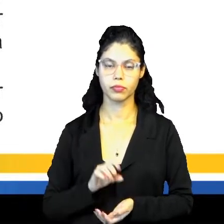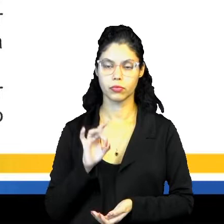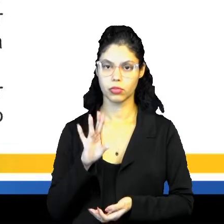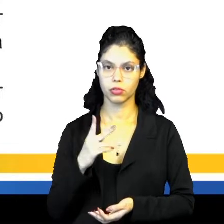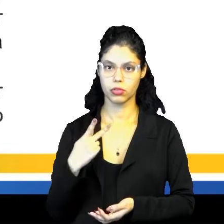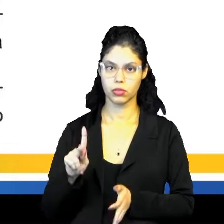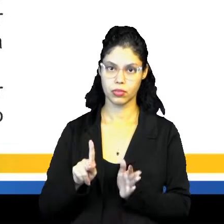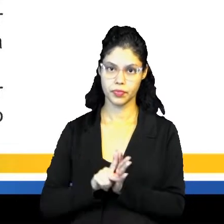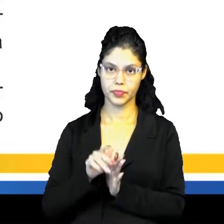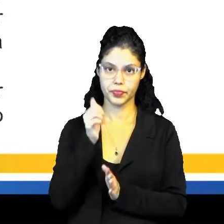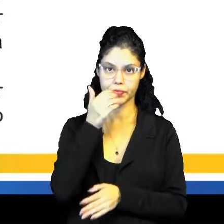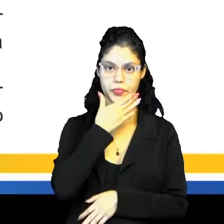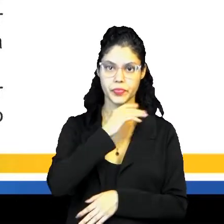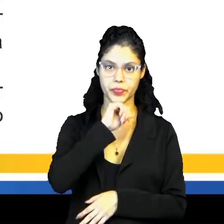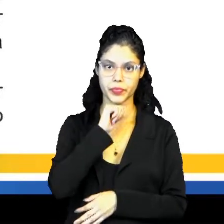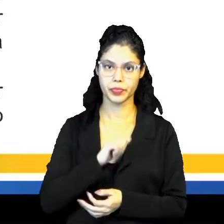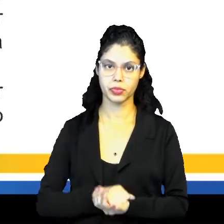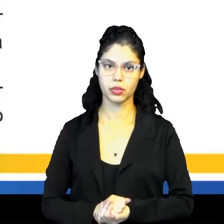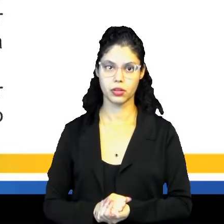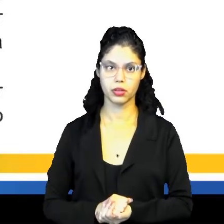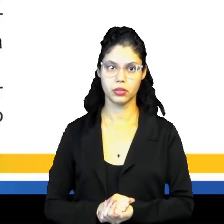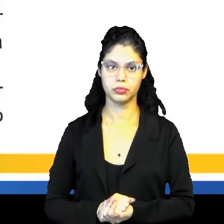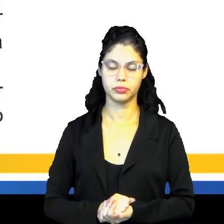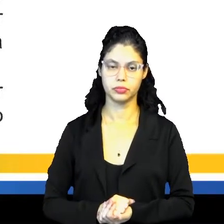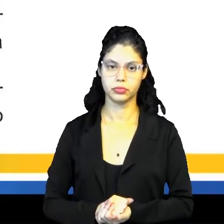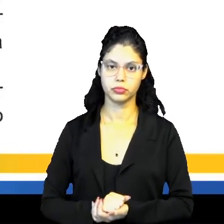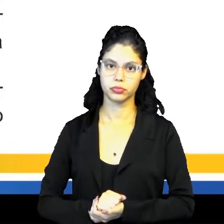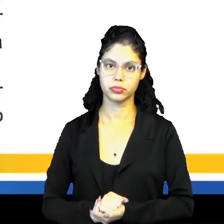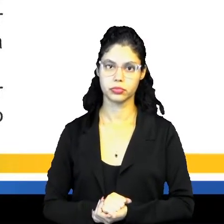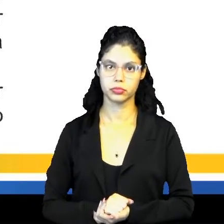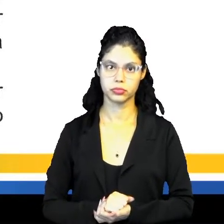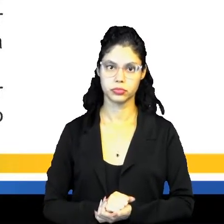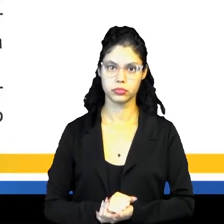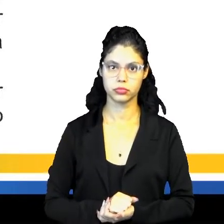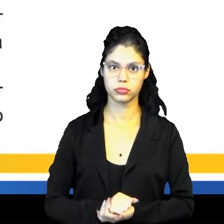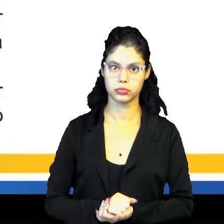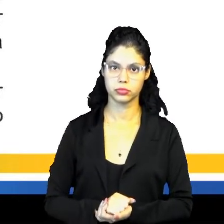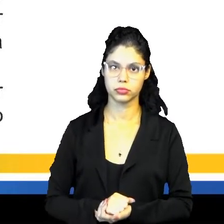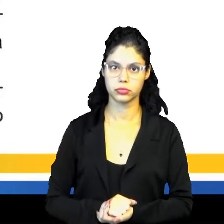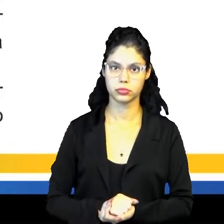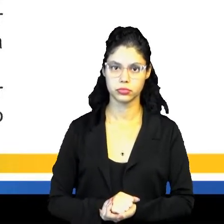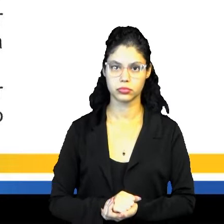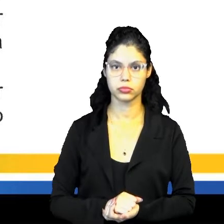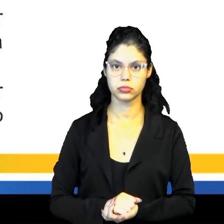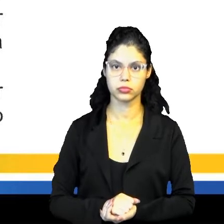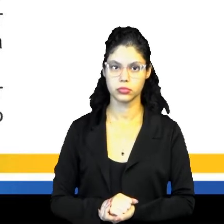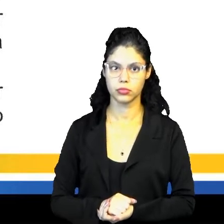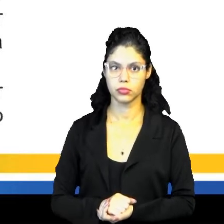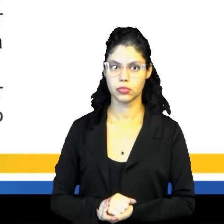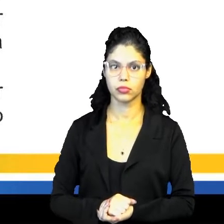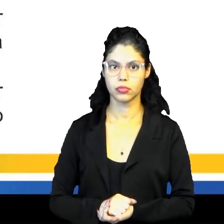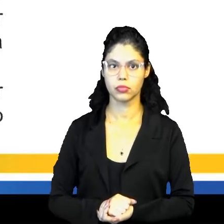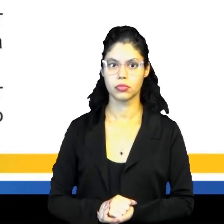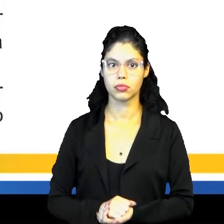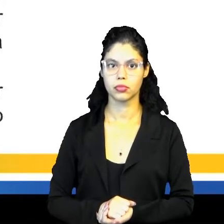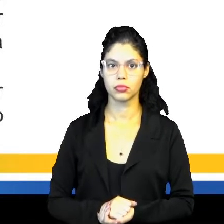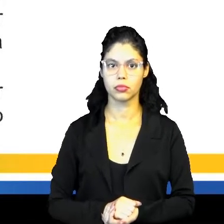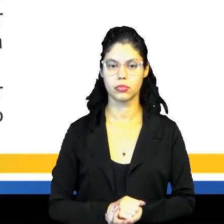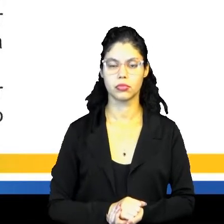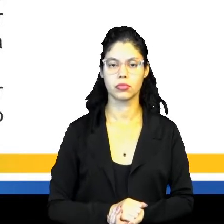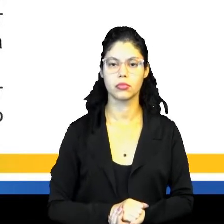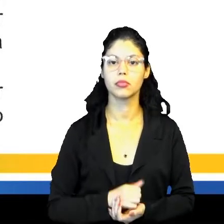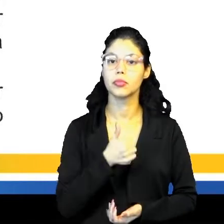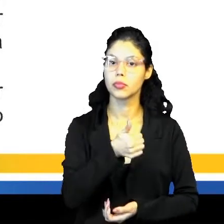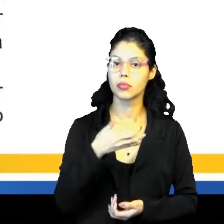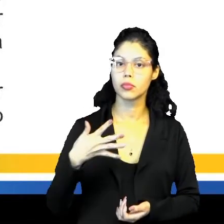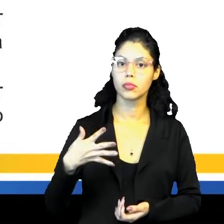do seu pai. Em 1991, com apenas 14 anos, Shakira gravou seu primeiro álbum, titulado Magia. Ou seja,